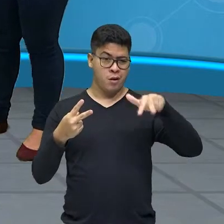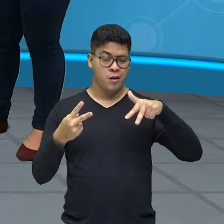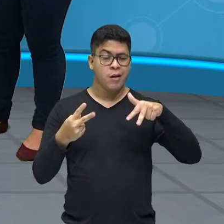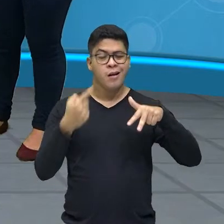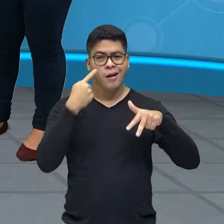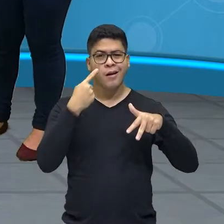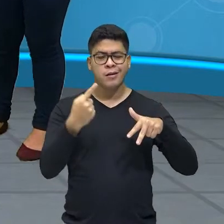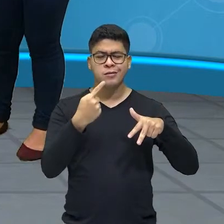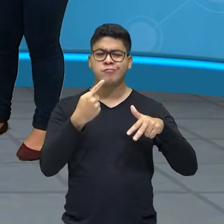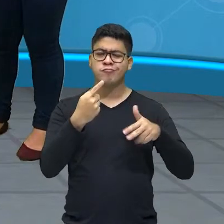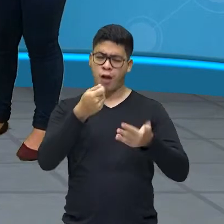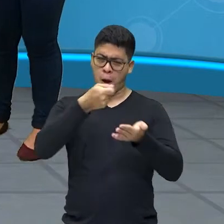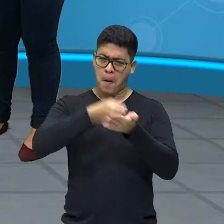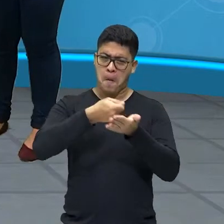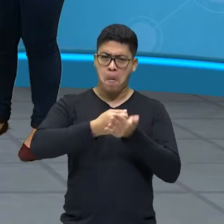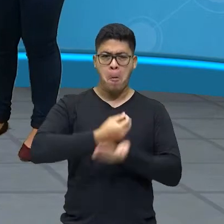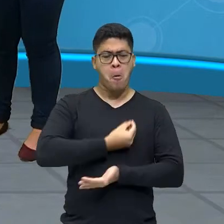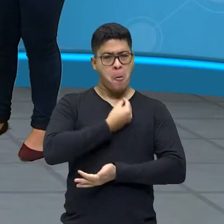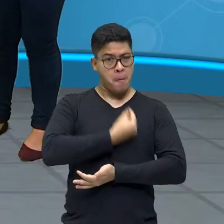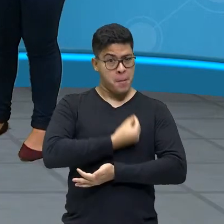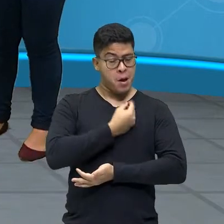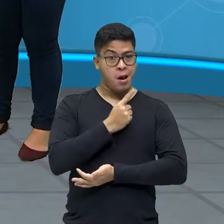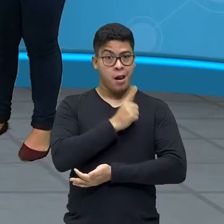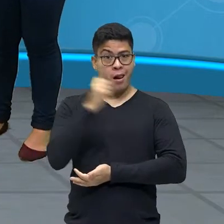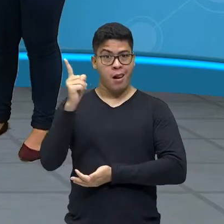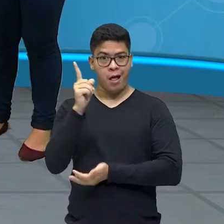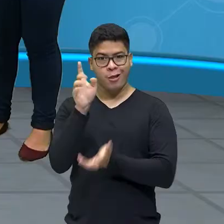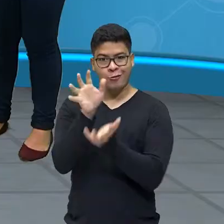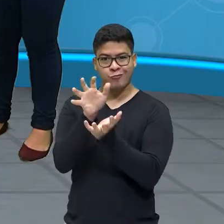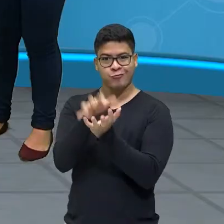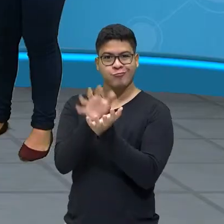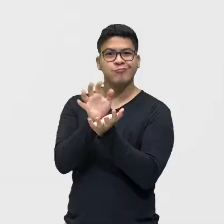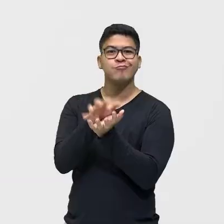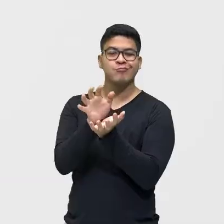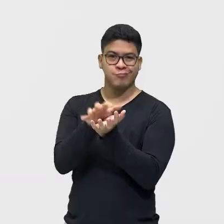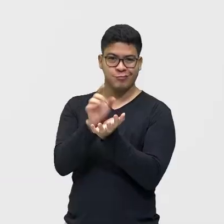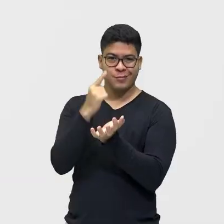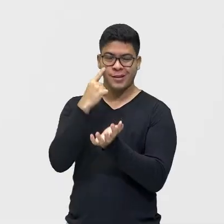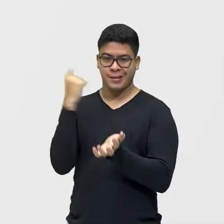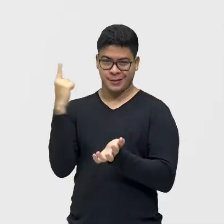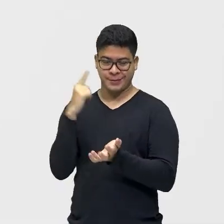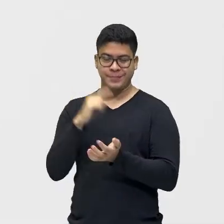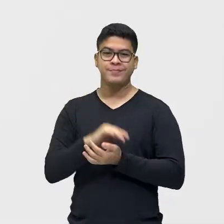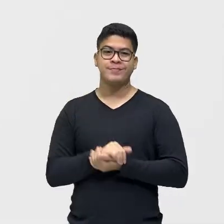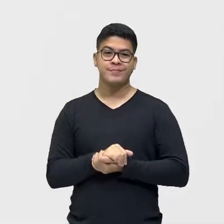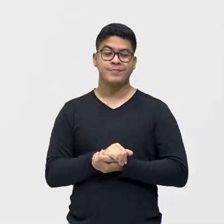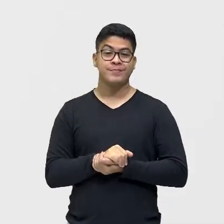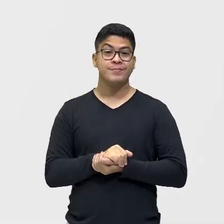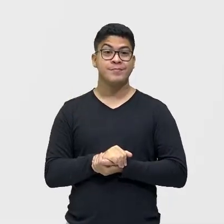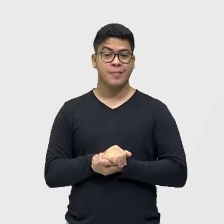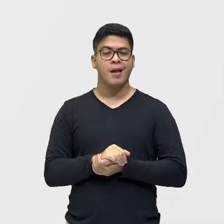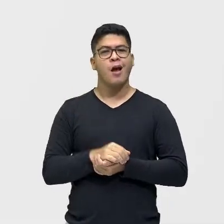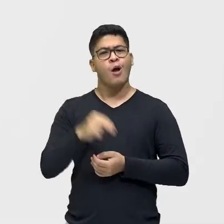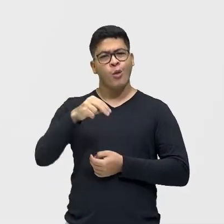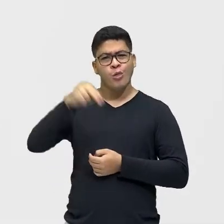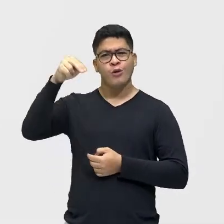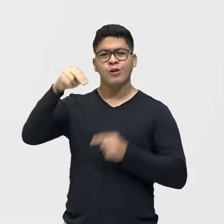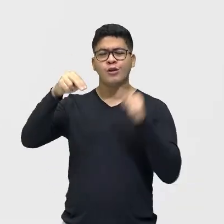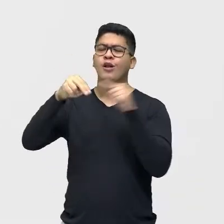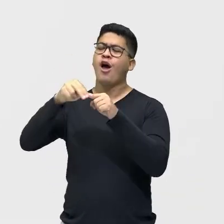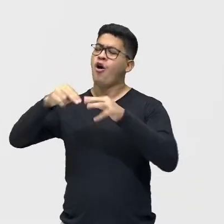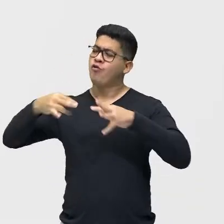ali bem presentes no estado de Pernambuco. Vamos lá? Então, o Nordeste, assim como o Norte, apresenta